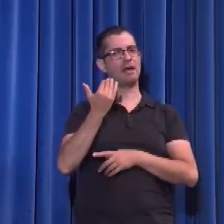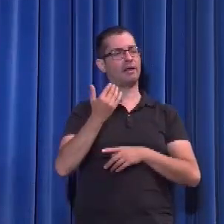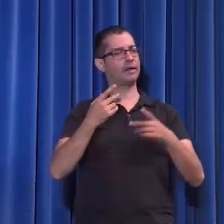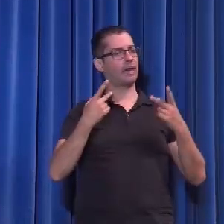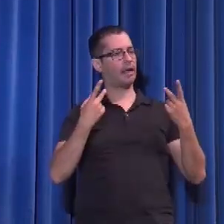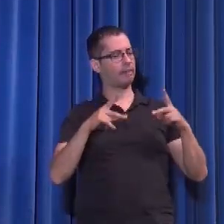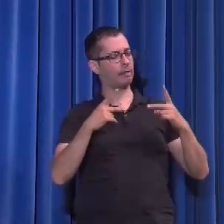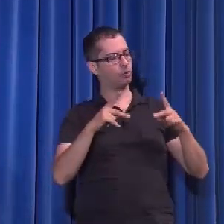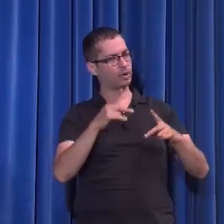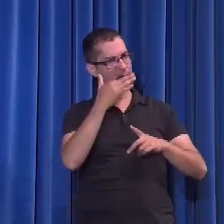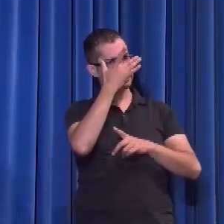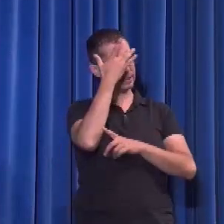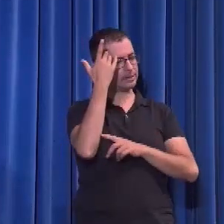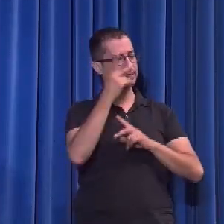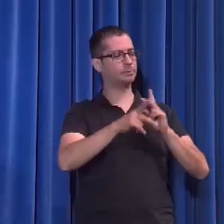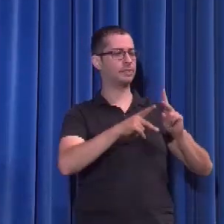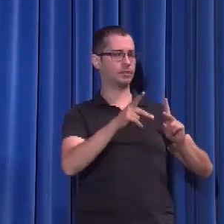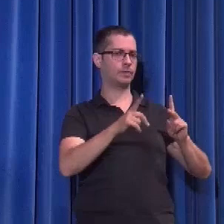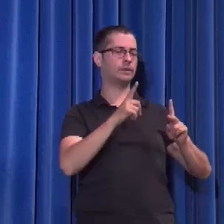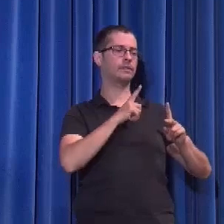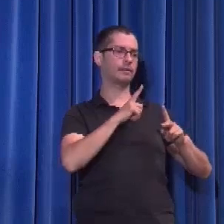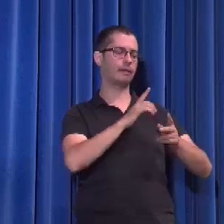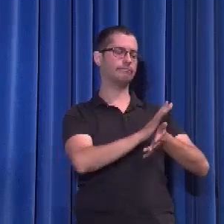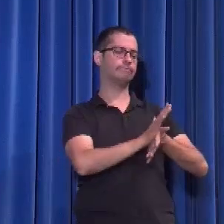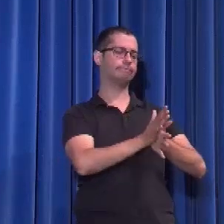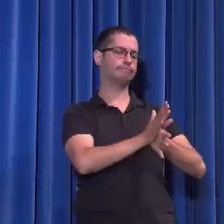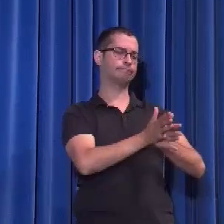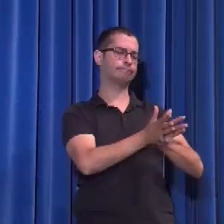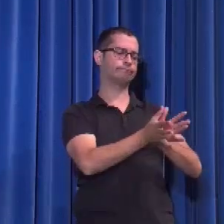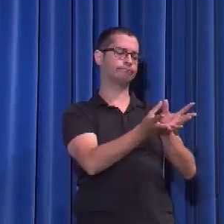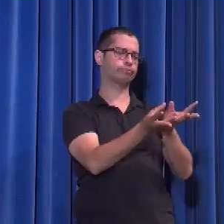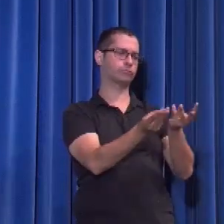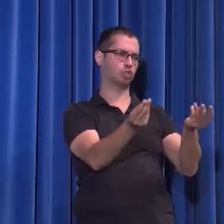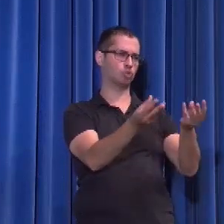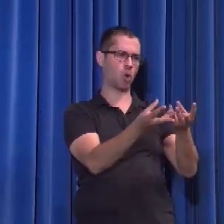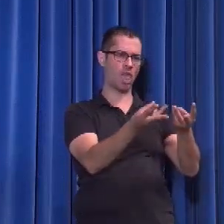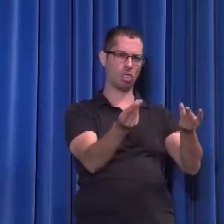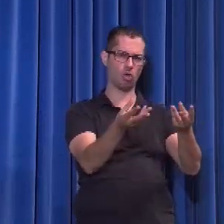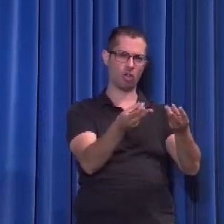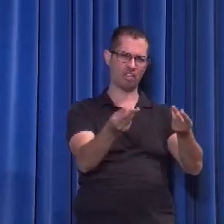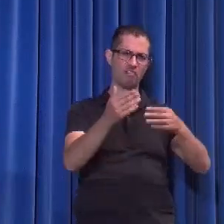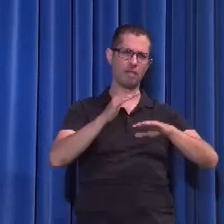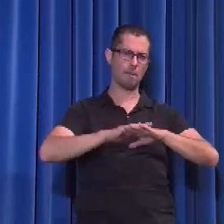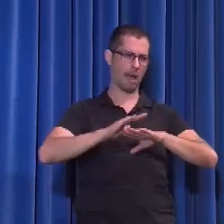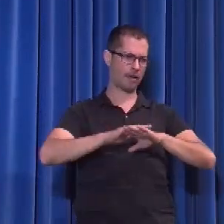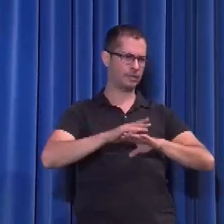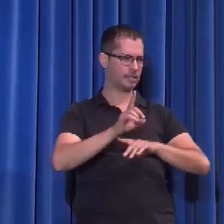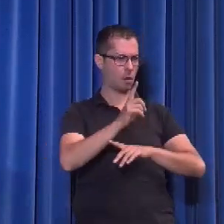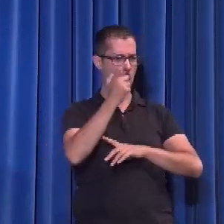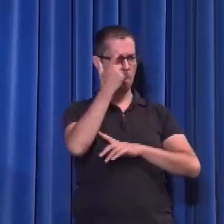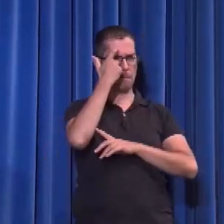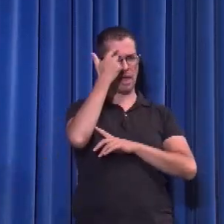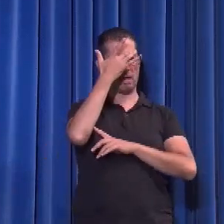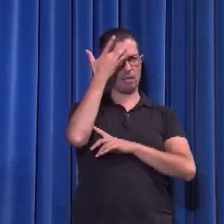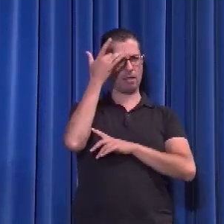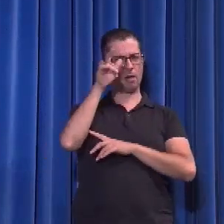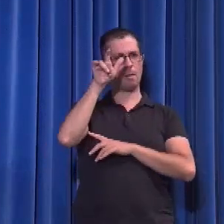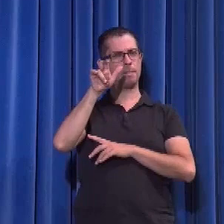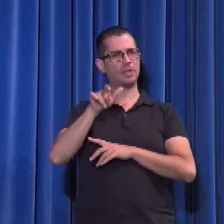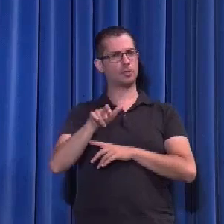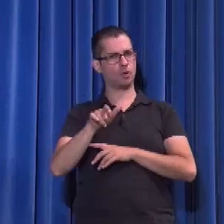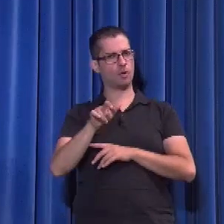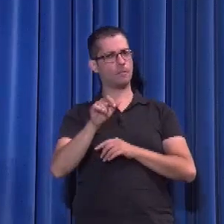se degenerado cada vez mais. Não pense que uma pessoa que